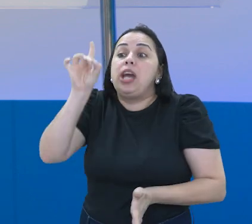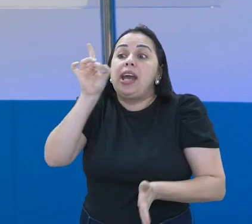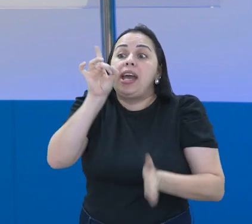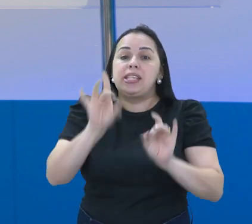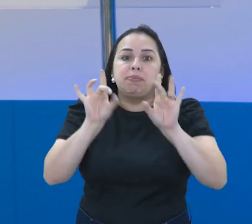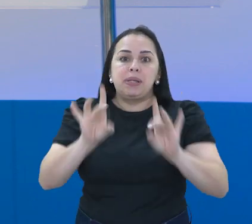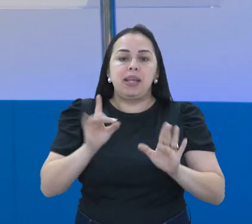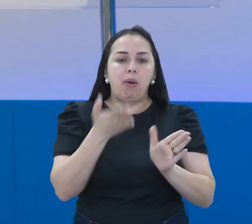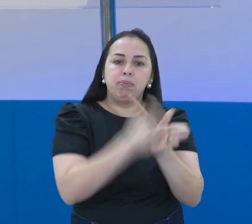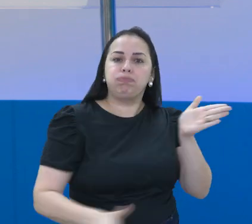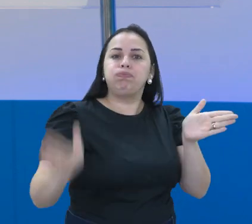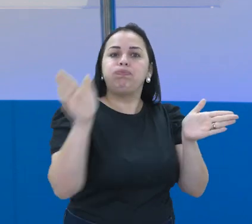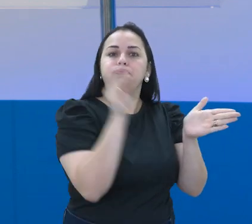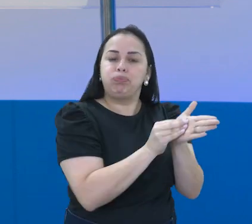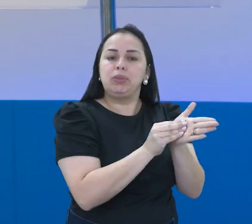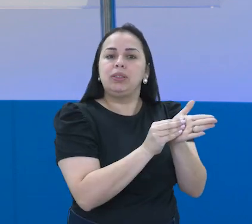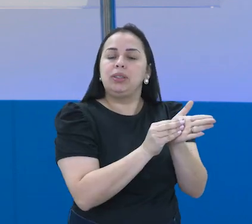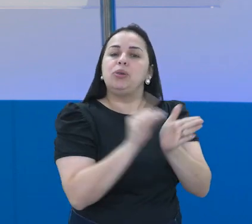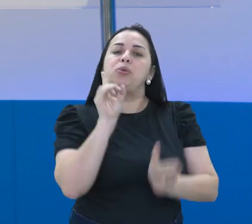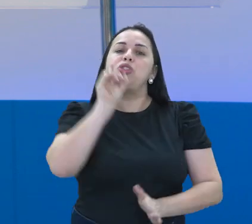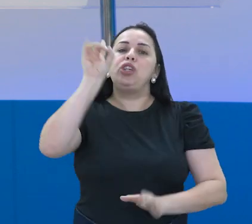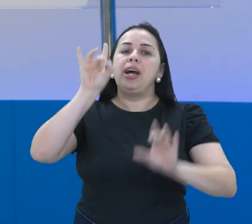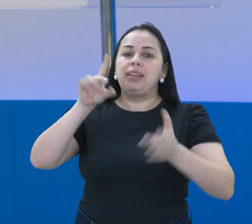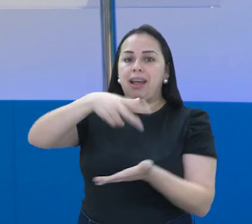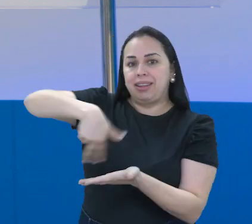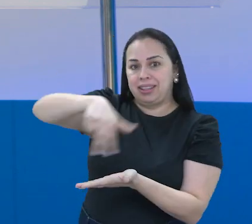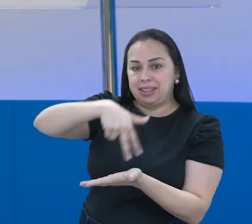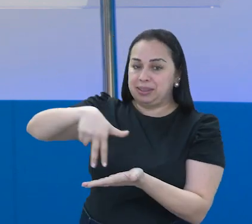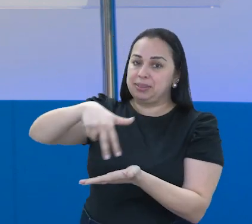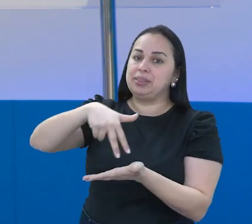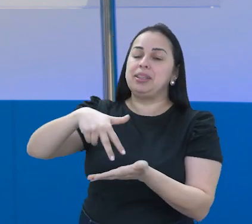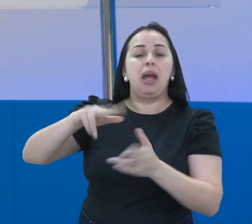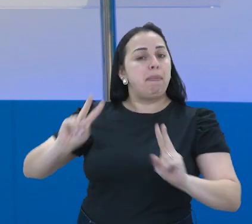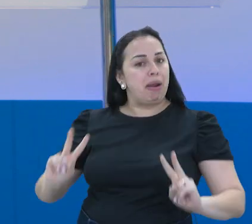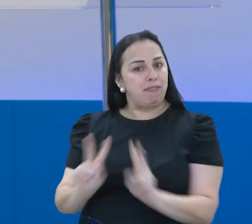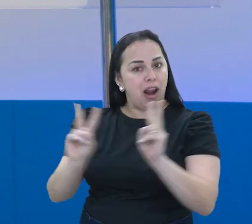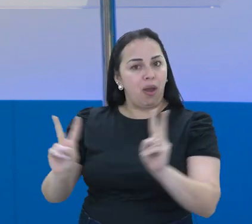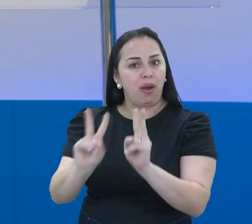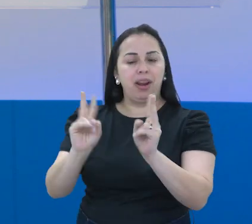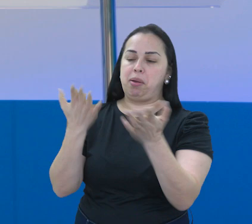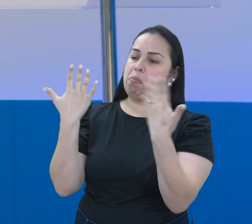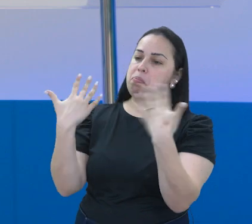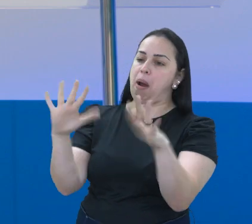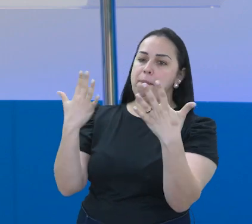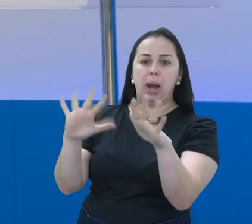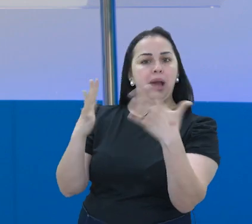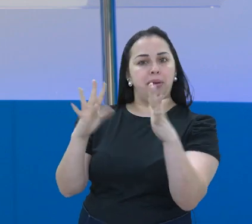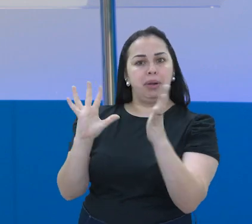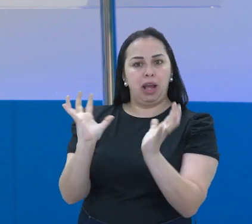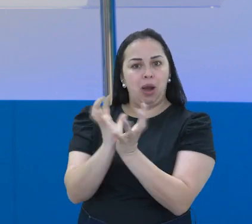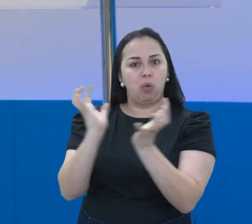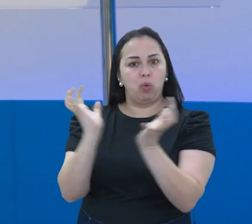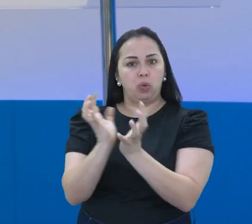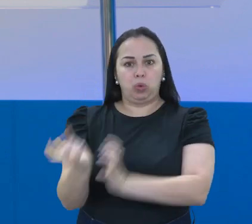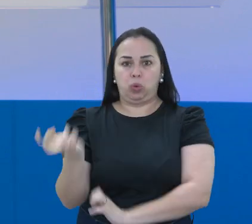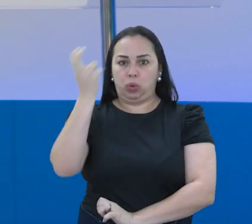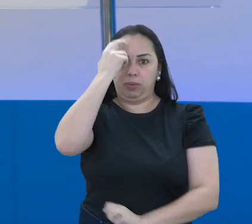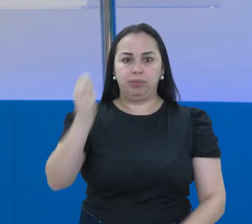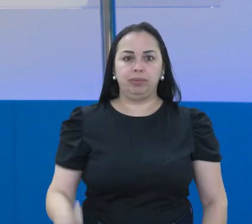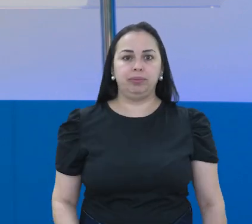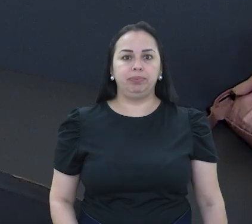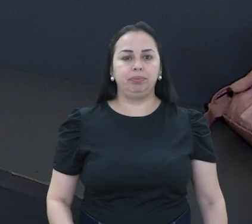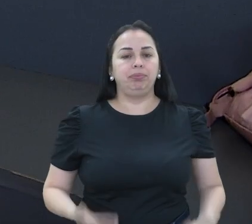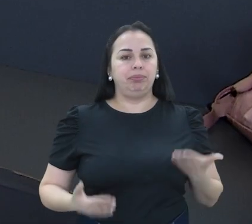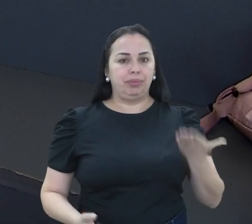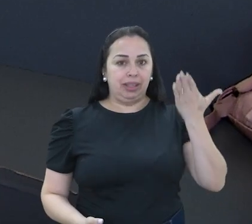festas e comemorações do município o Dia da Dança, uma maneira de celebrar e fortalecer a cultura na